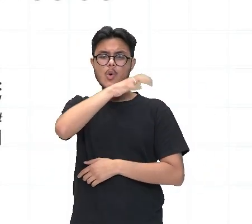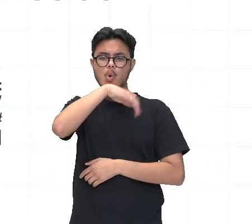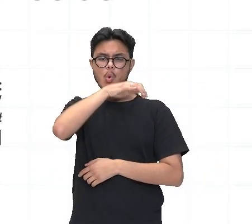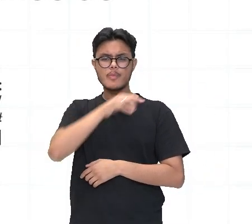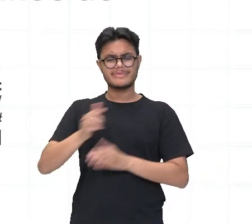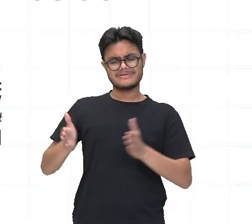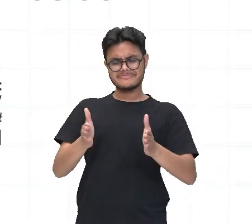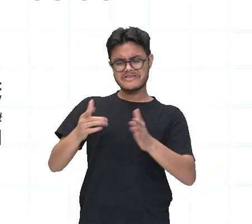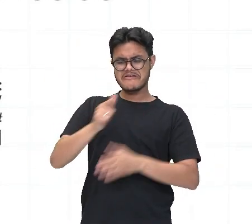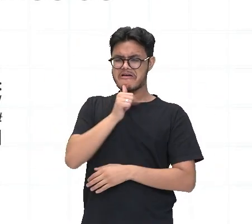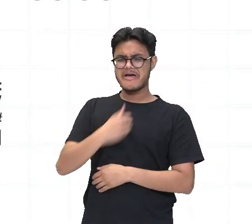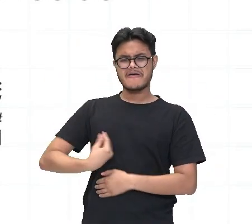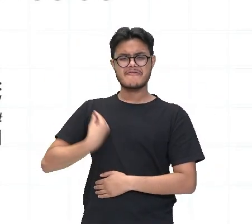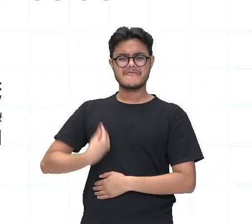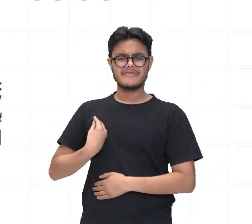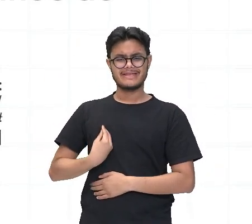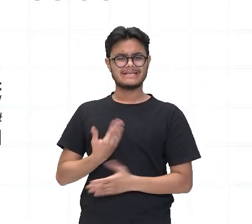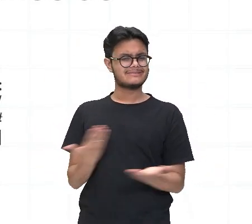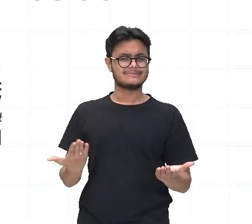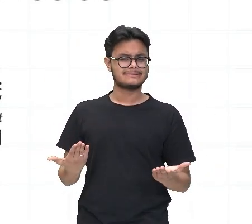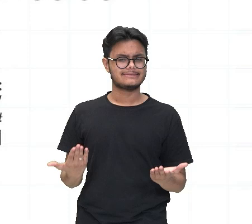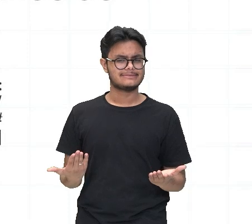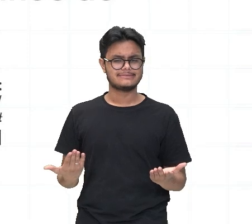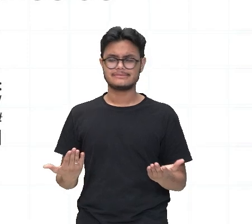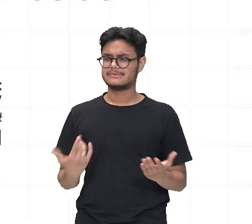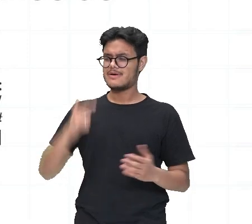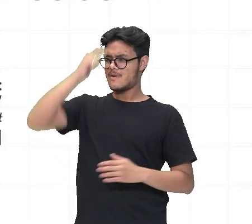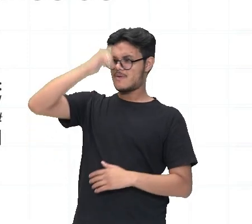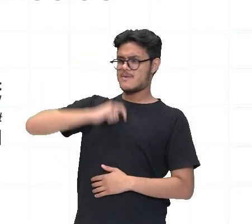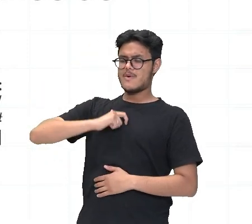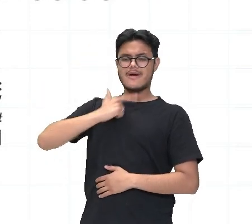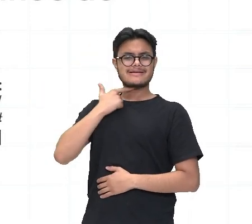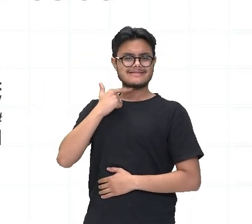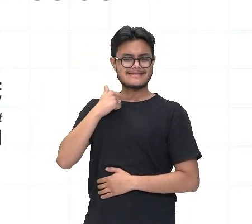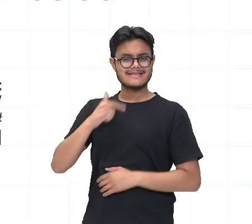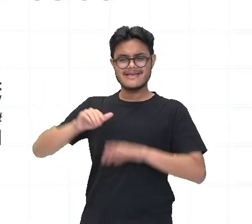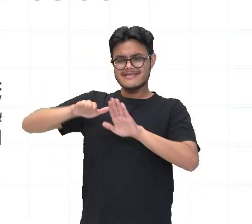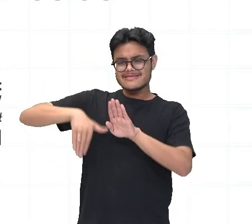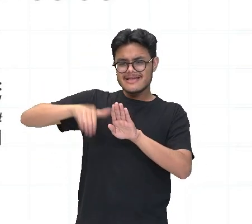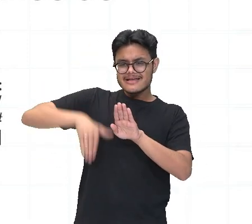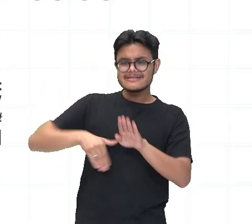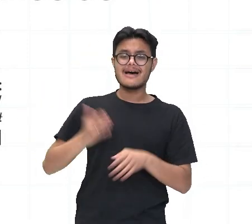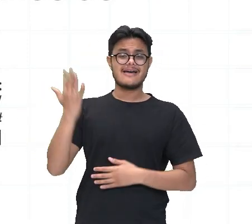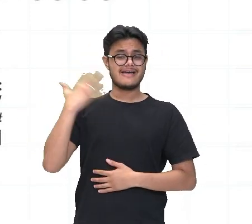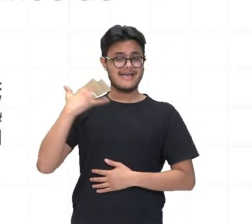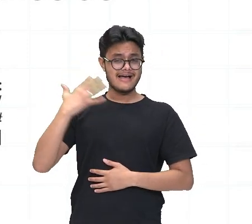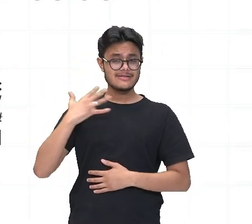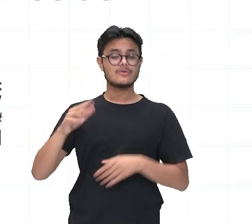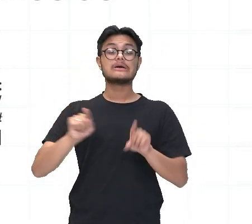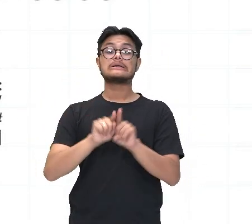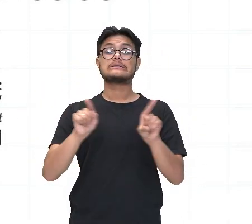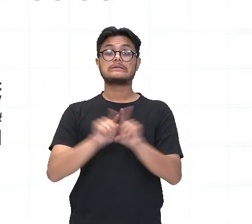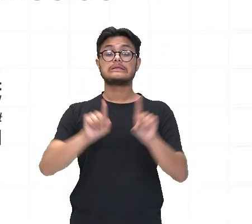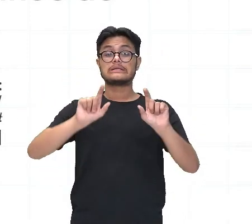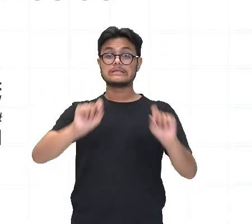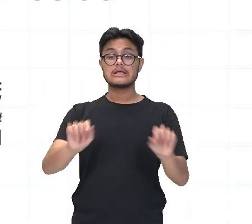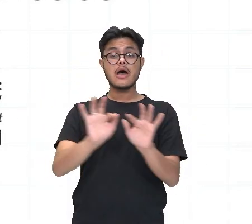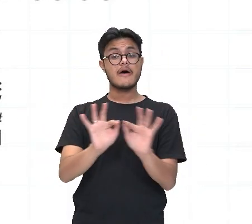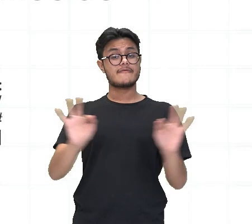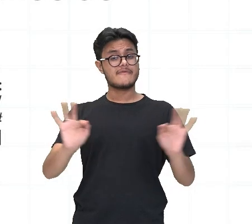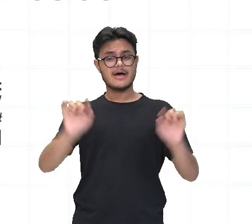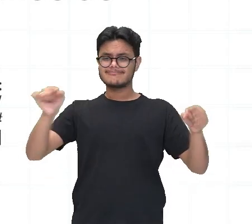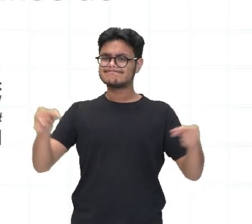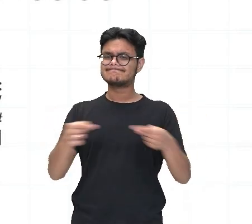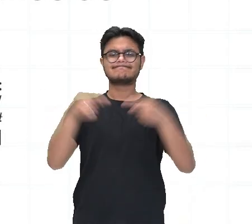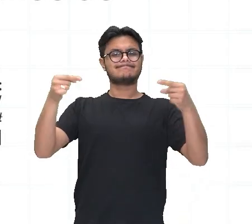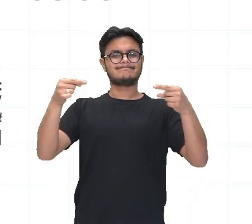rio. Sobrou a vontade de nadar, o que foi bom, porque fazia calor. Então, nota que nas outras frases eu